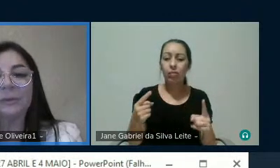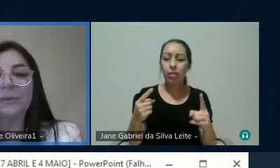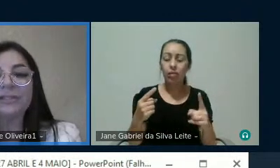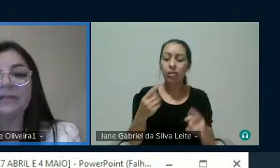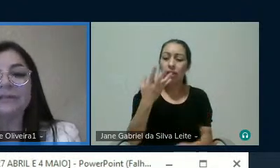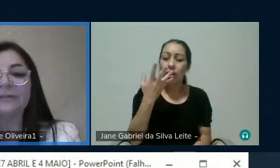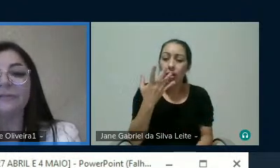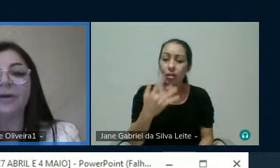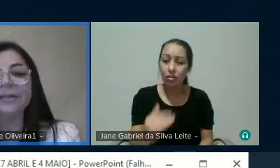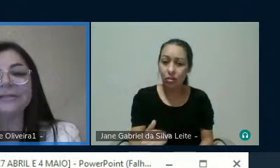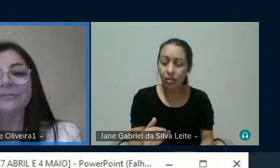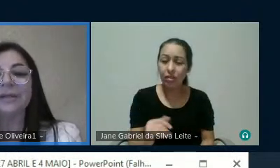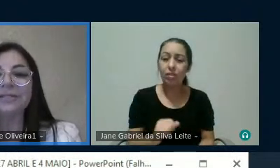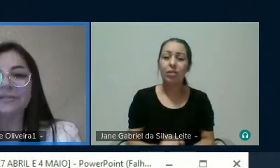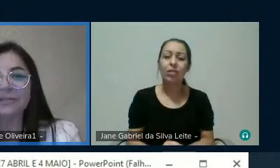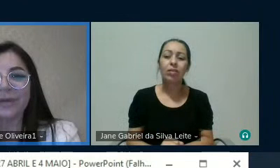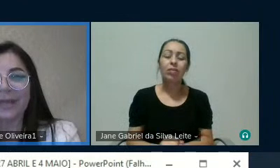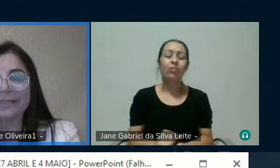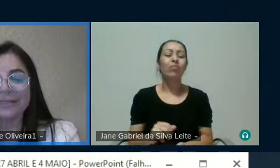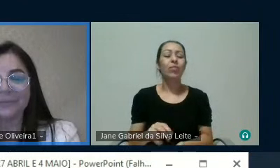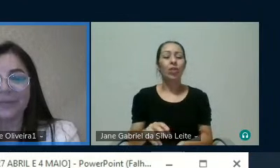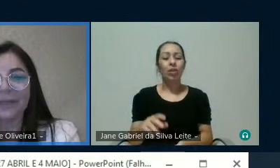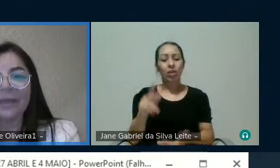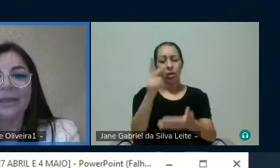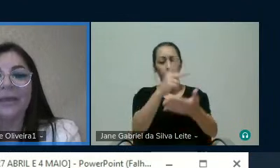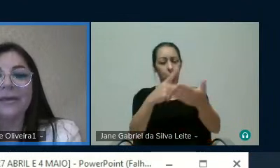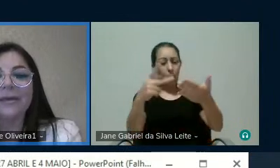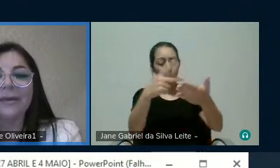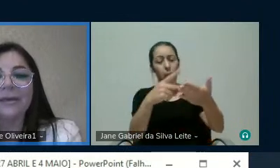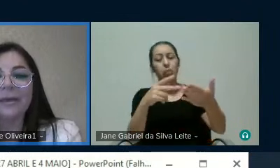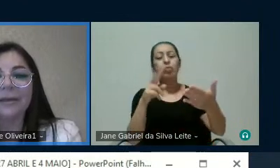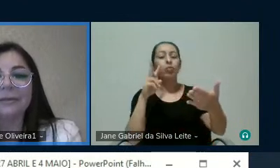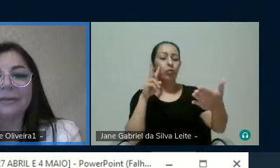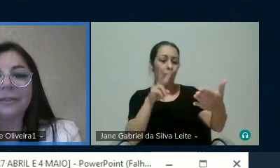infantil, principalmente, ela vai ter foco nas imagens visuais.